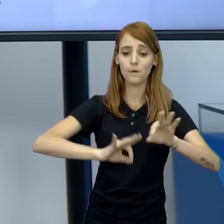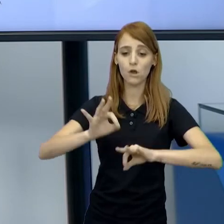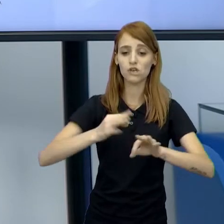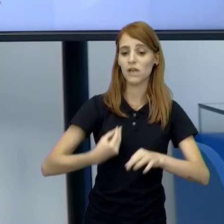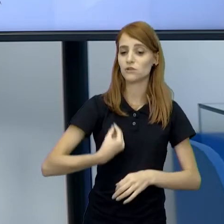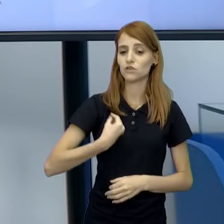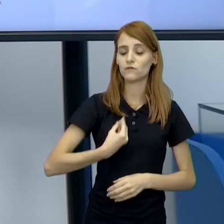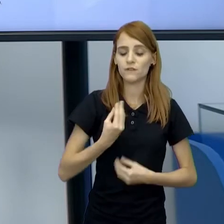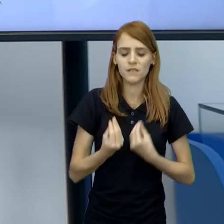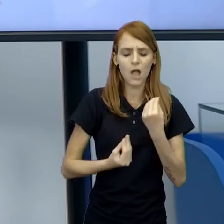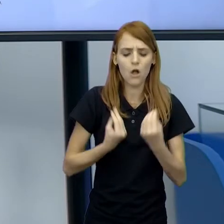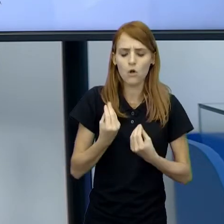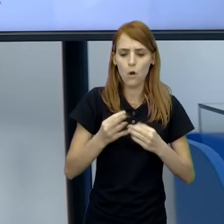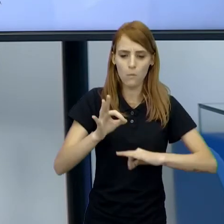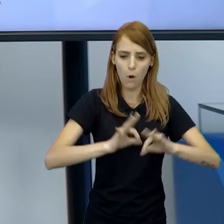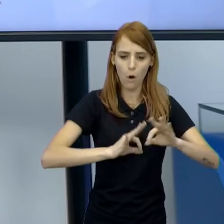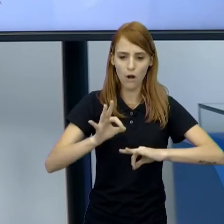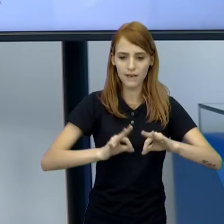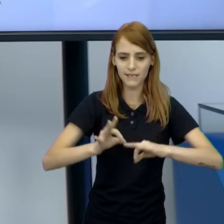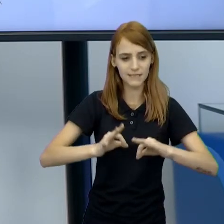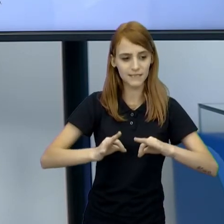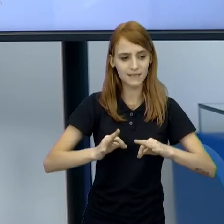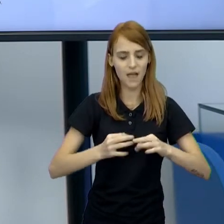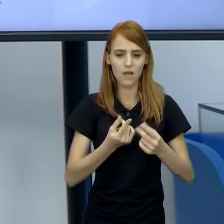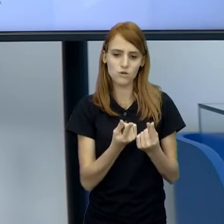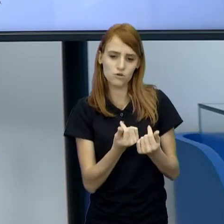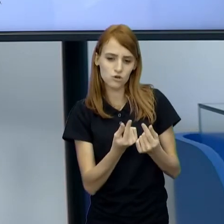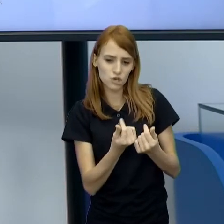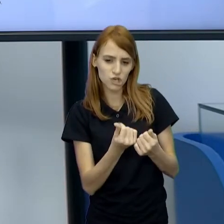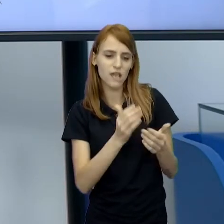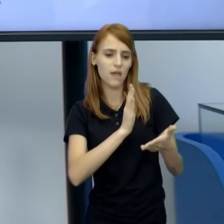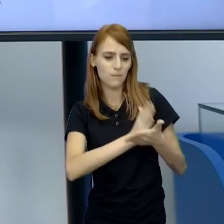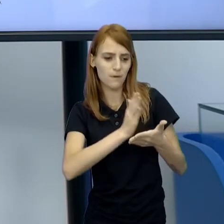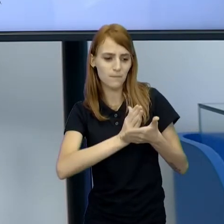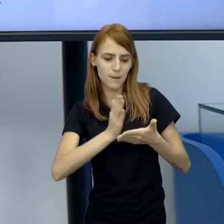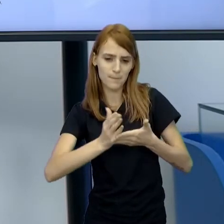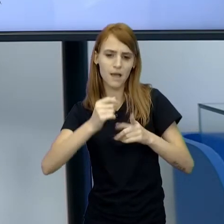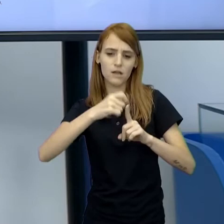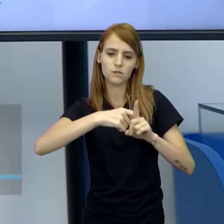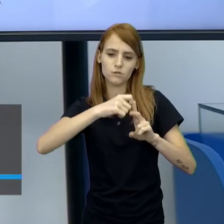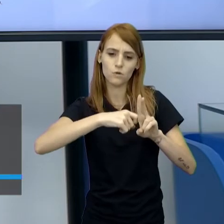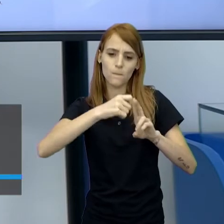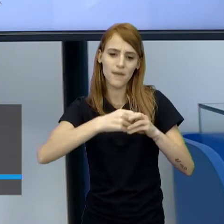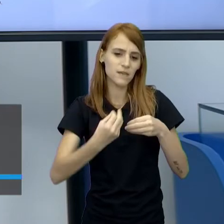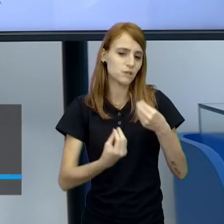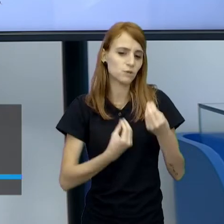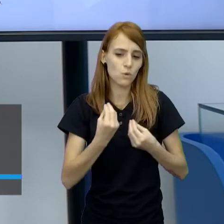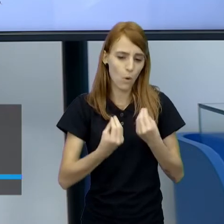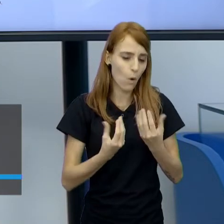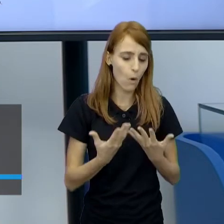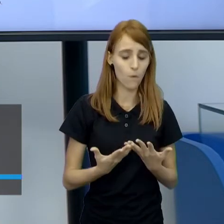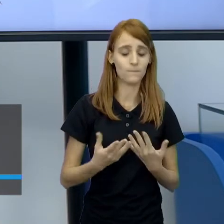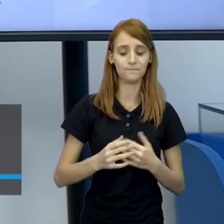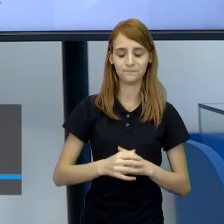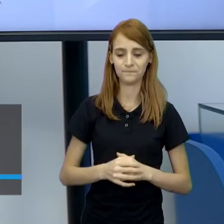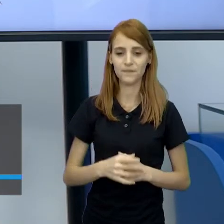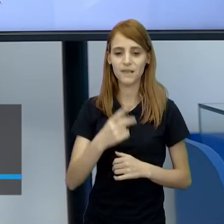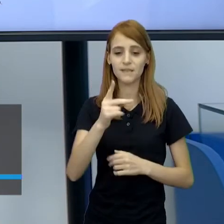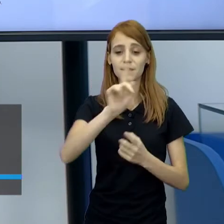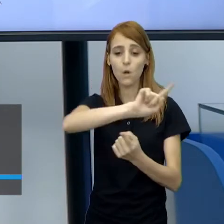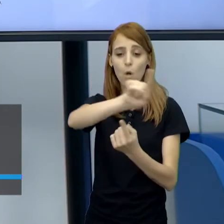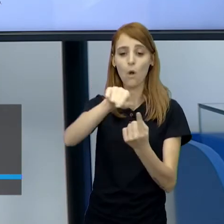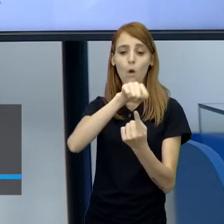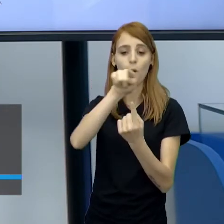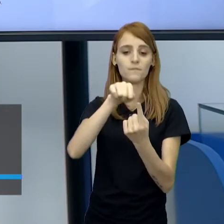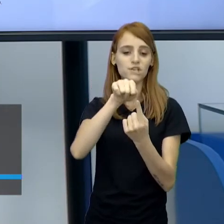gente organiza, né, as nossas previsões orçamentárias, se a gente quer ficar saradão, se a gente quer, o que a gente quer fazer aí na